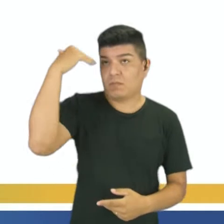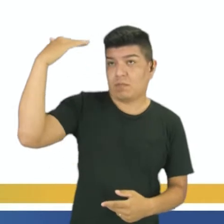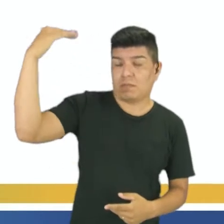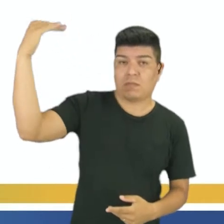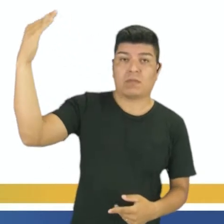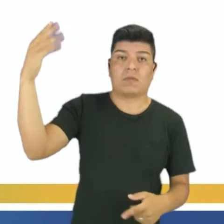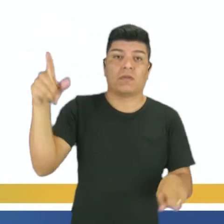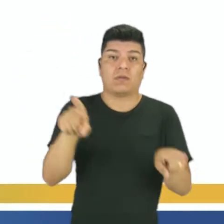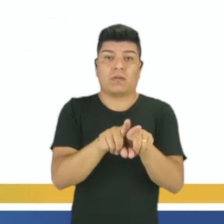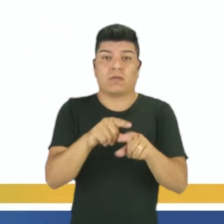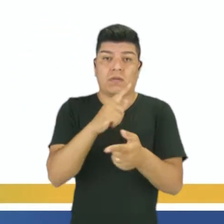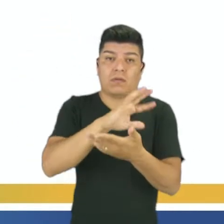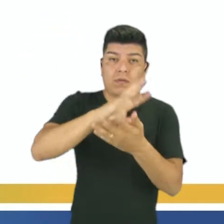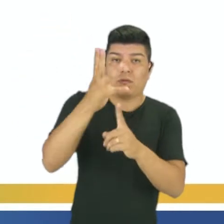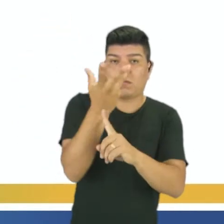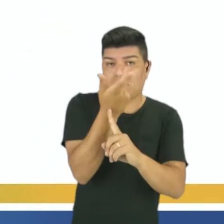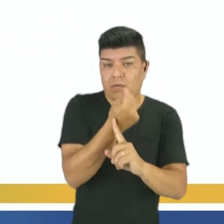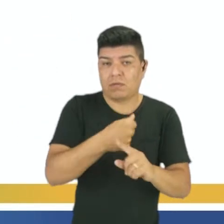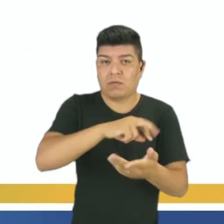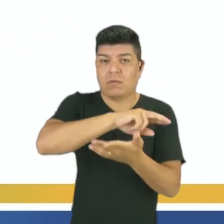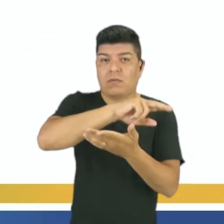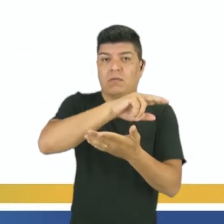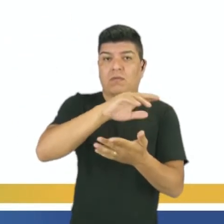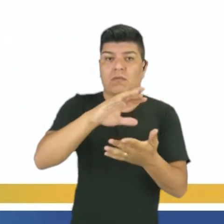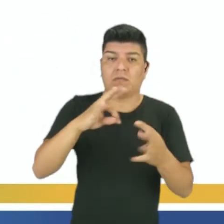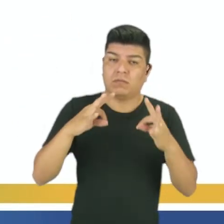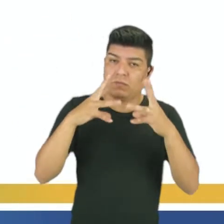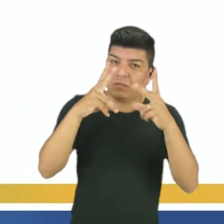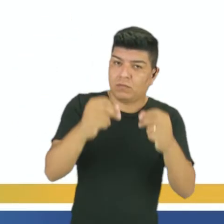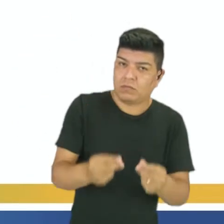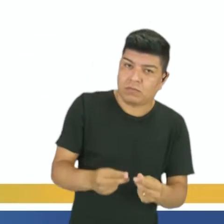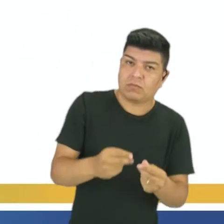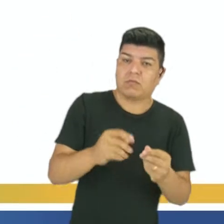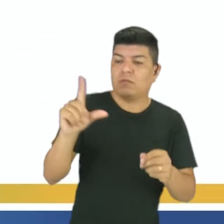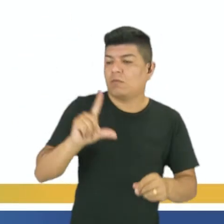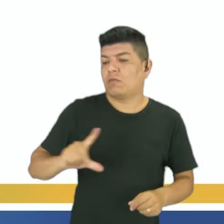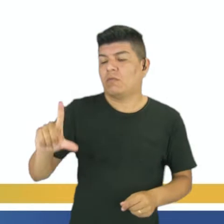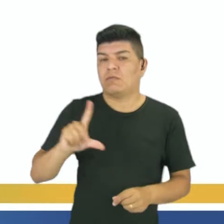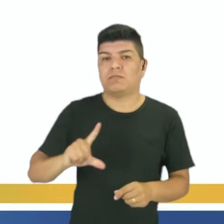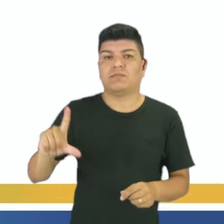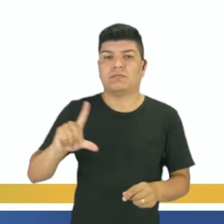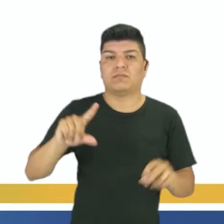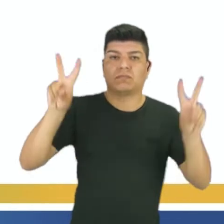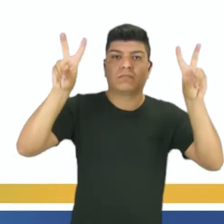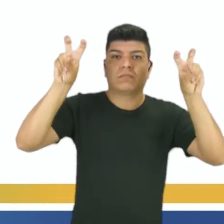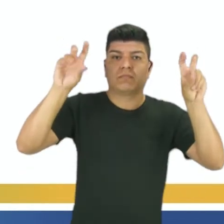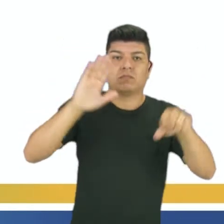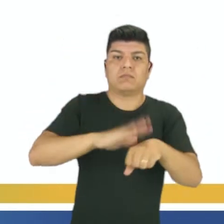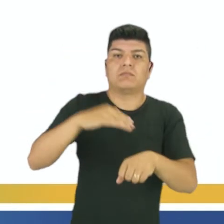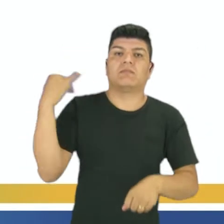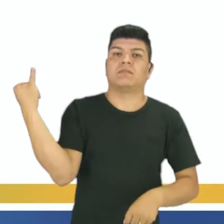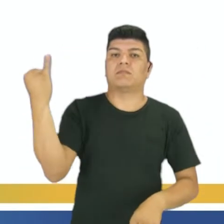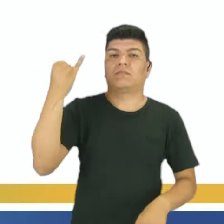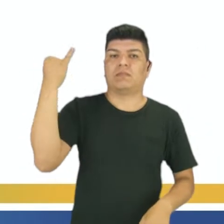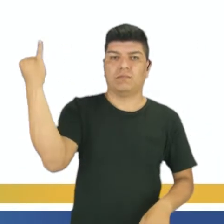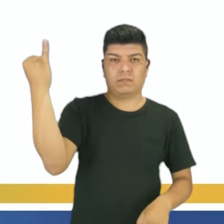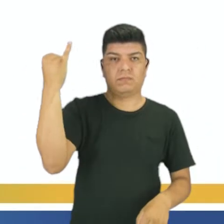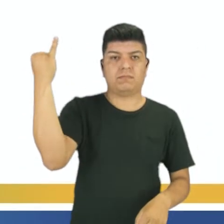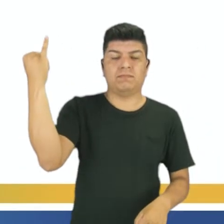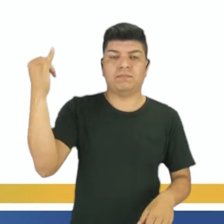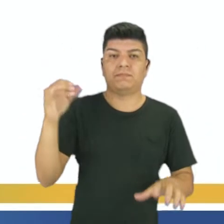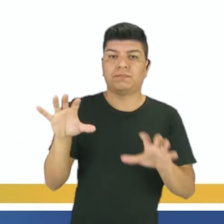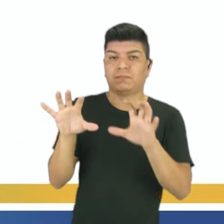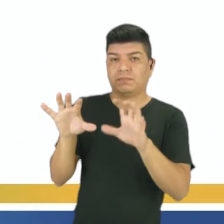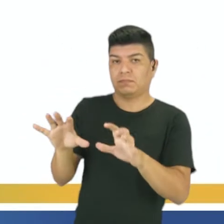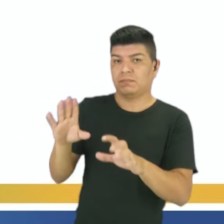celebridades, artes em geral, o próprio fazer literário, entre outras temáticas bem interessantes. Assim,